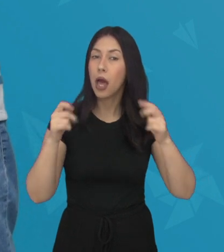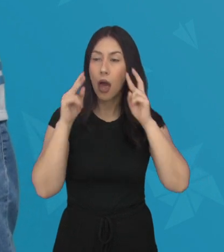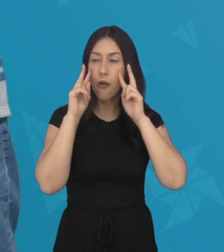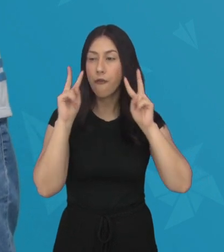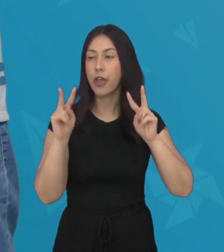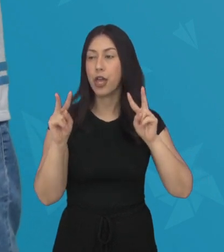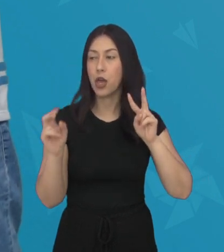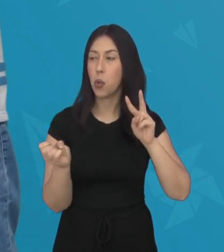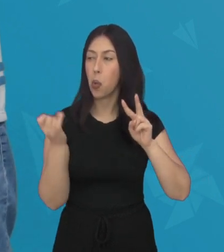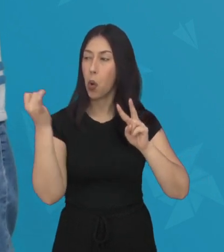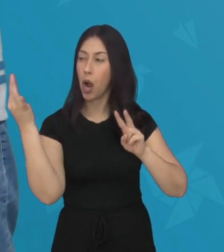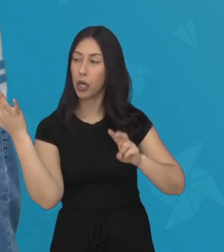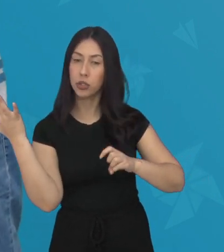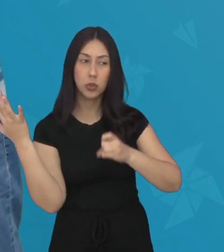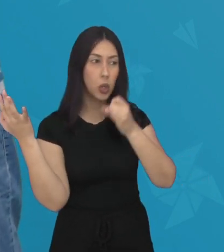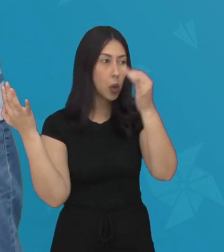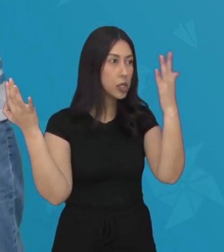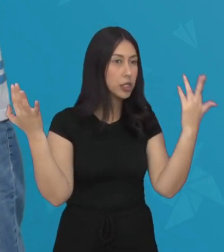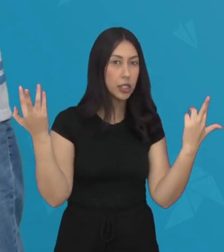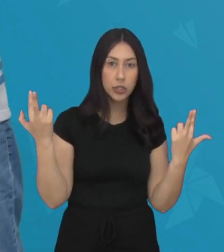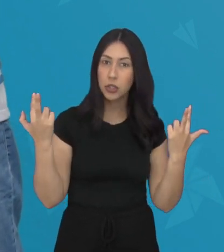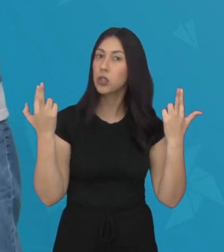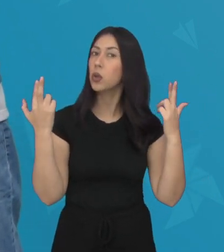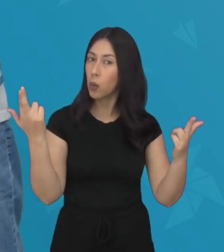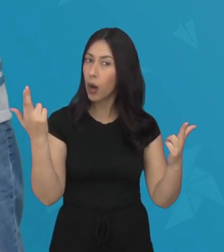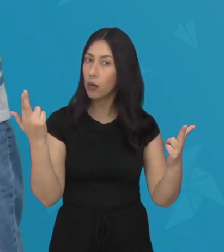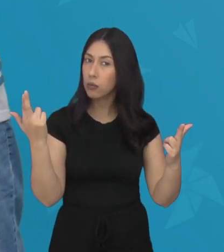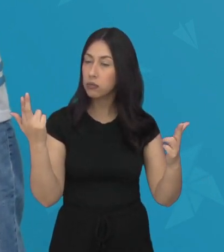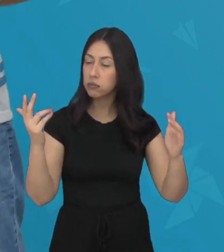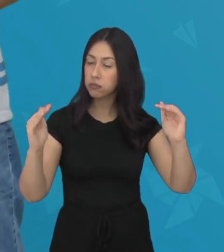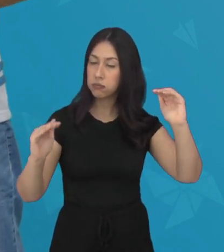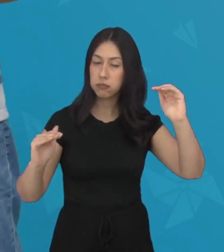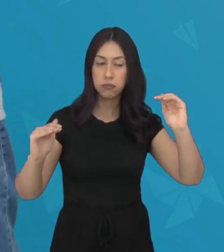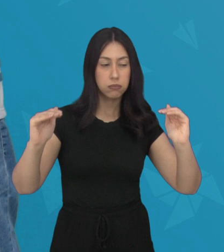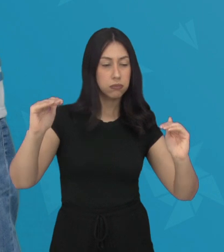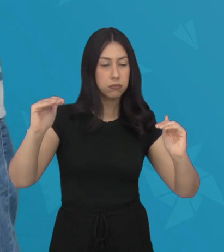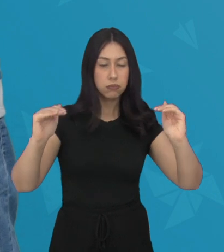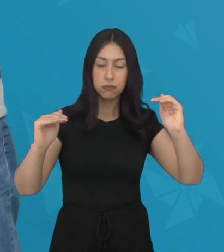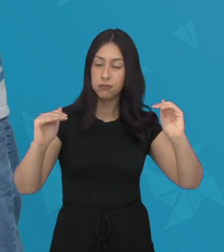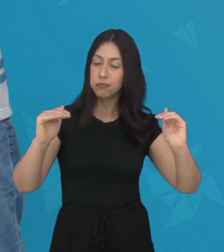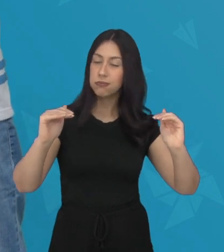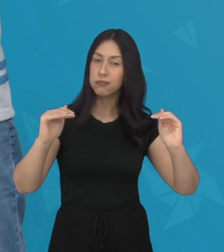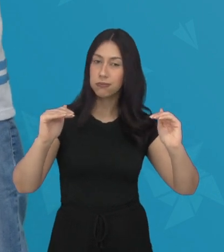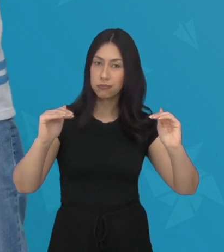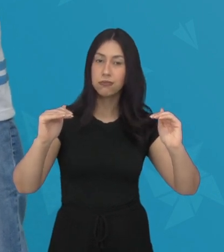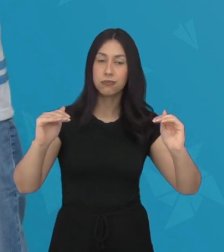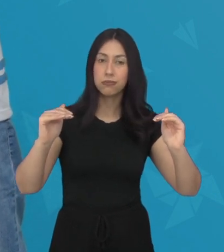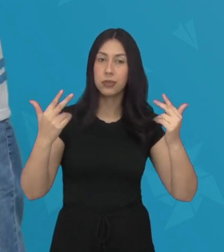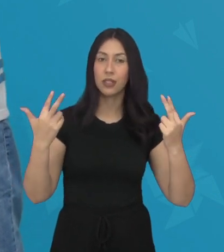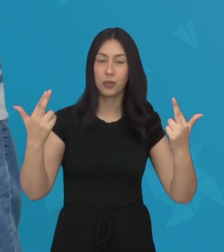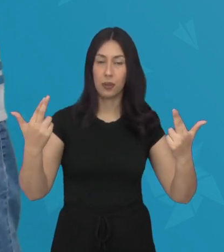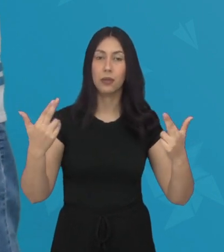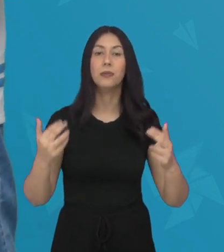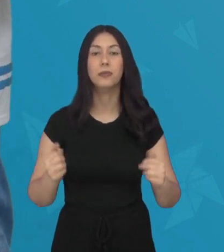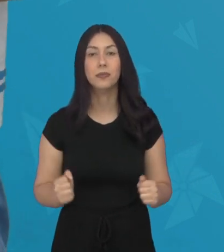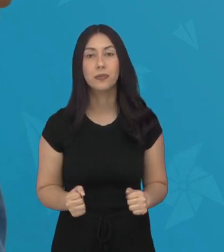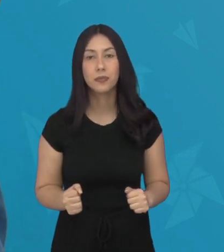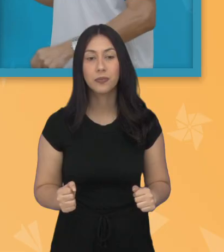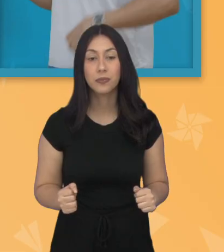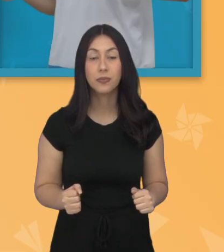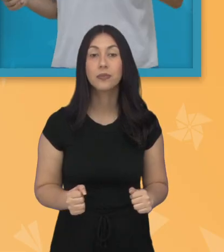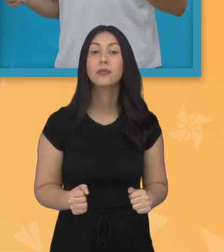se está tudo certinho, começa a balancear. Como eu falei, tudo que tem de um lado, ou seja, dos reagentes, tem que ter também do lado dos produtos na mesma